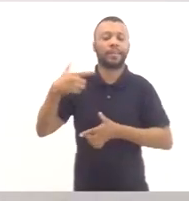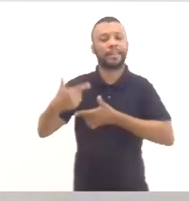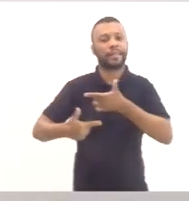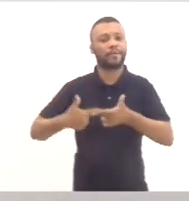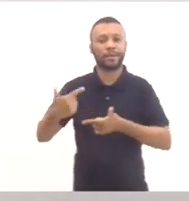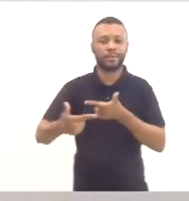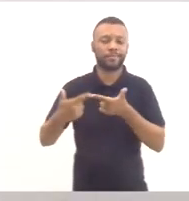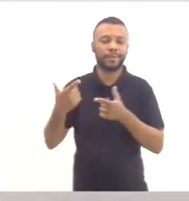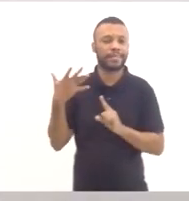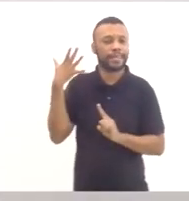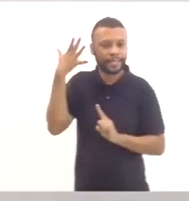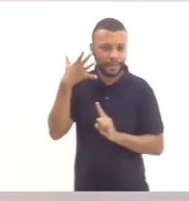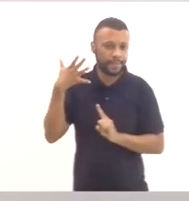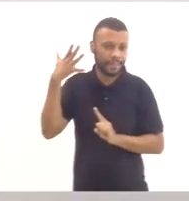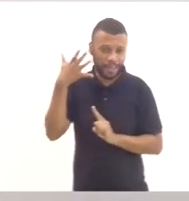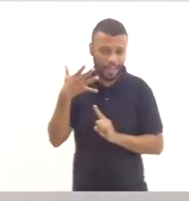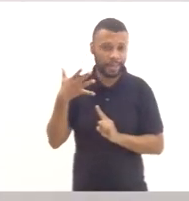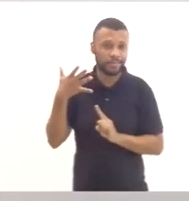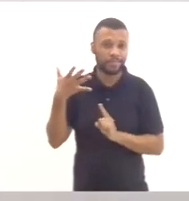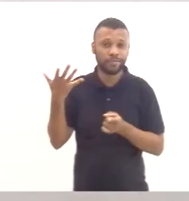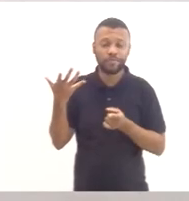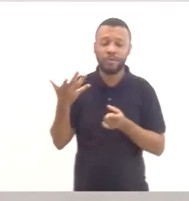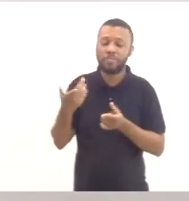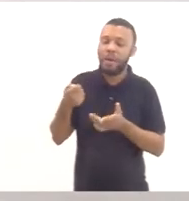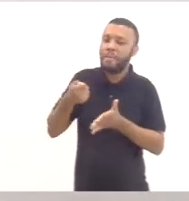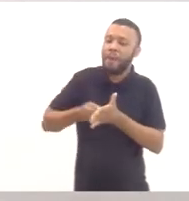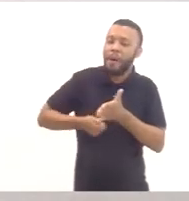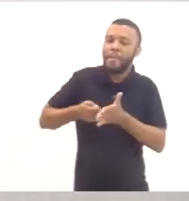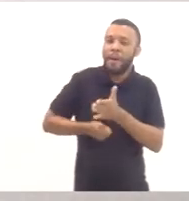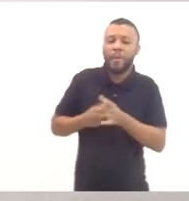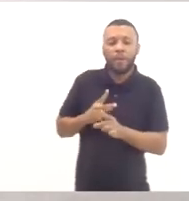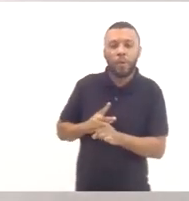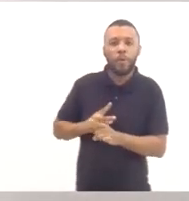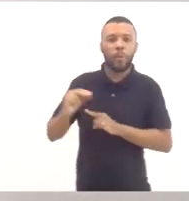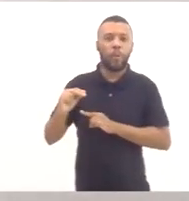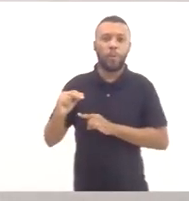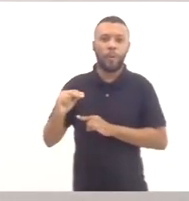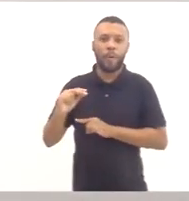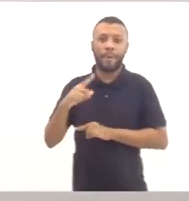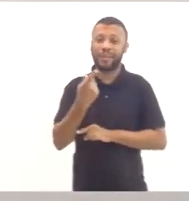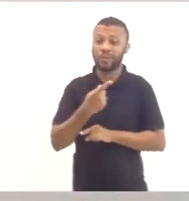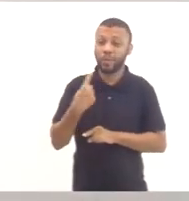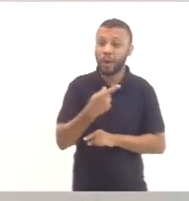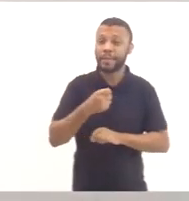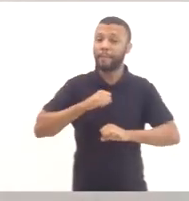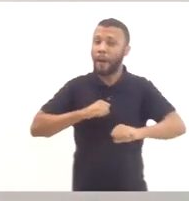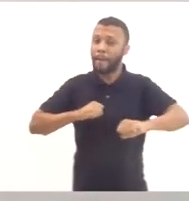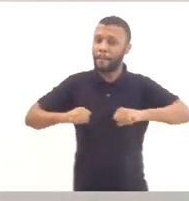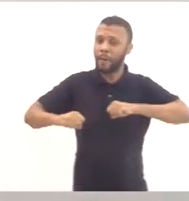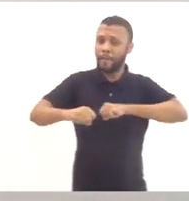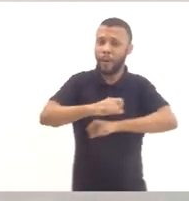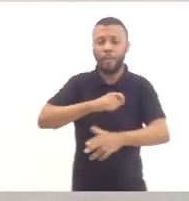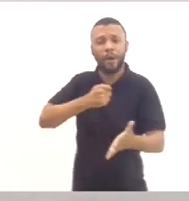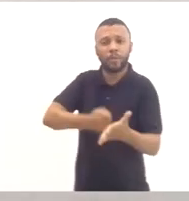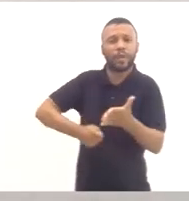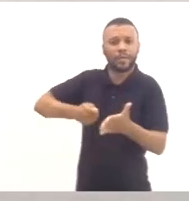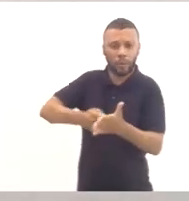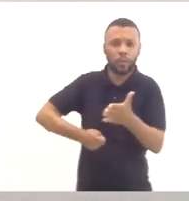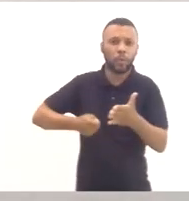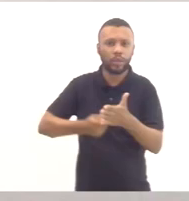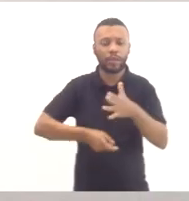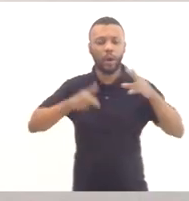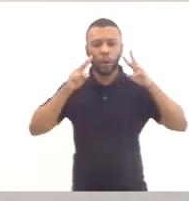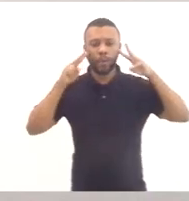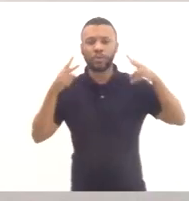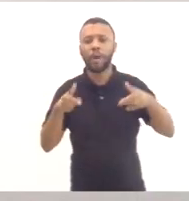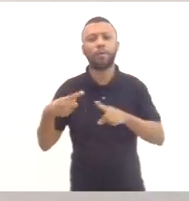seminário foi uma uma conquista é uma conquista para a militância também considero Porque